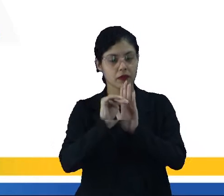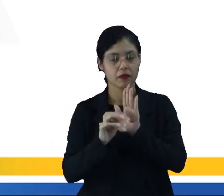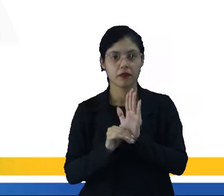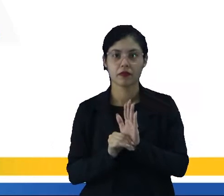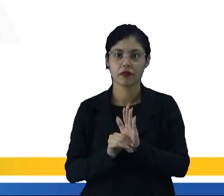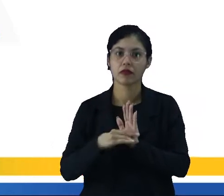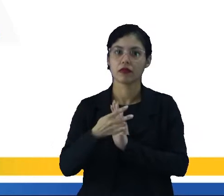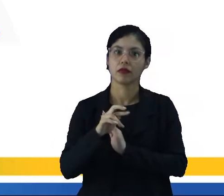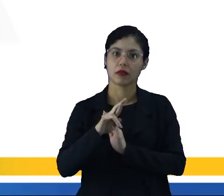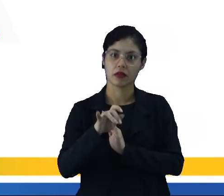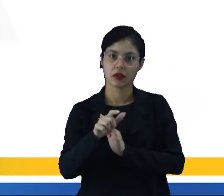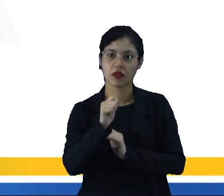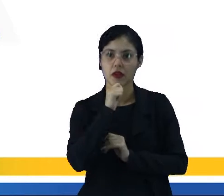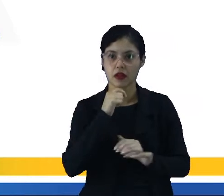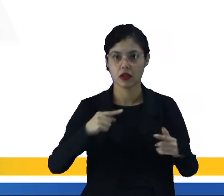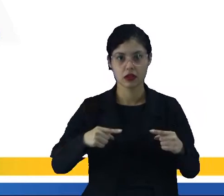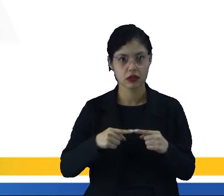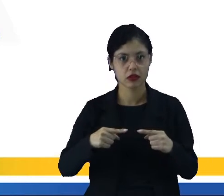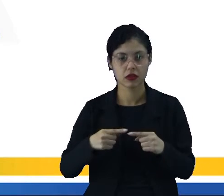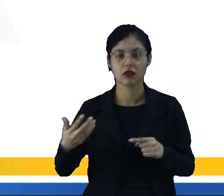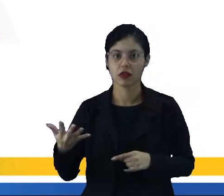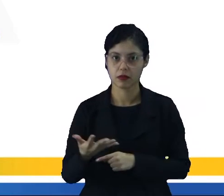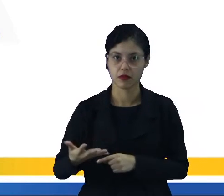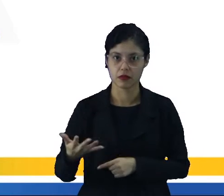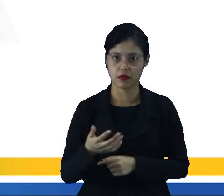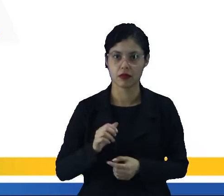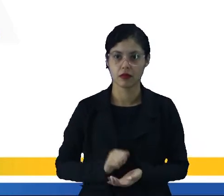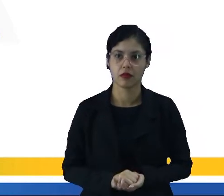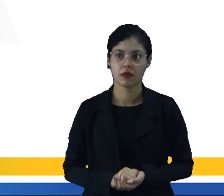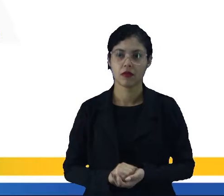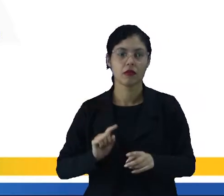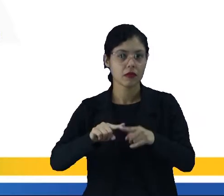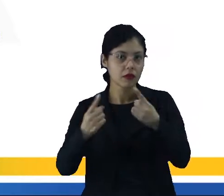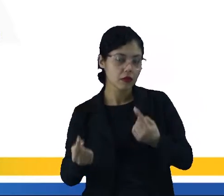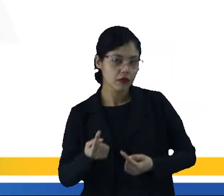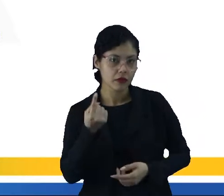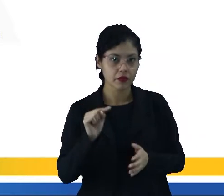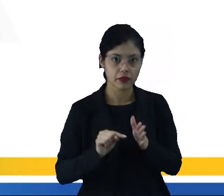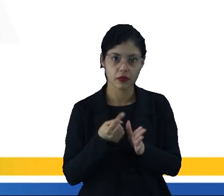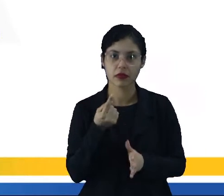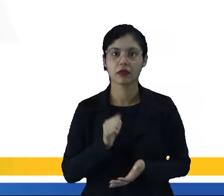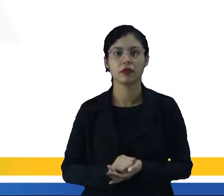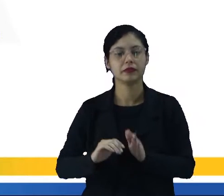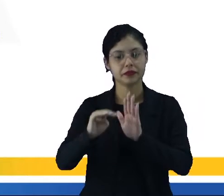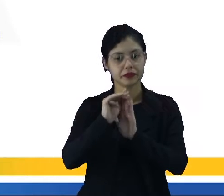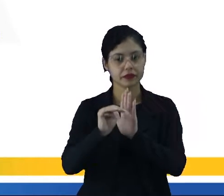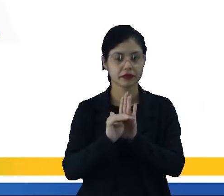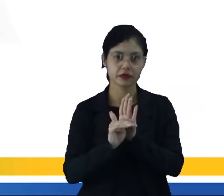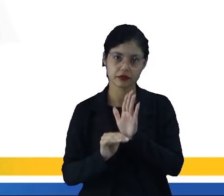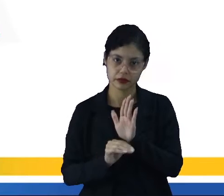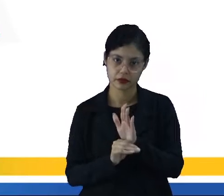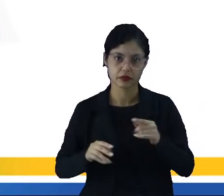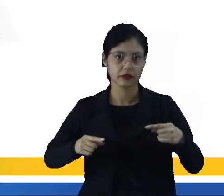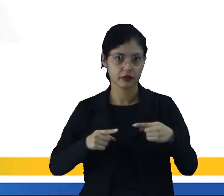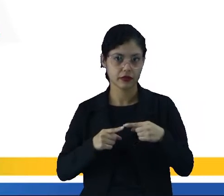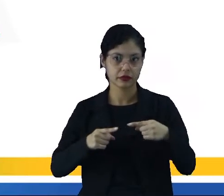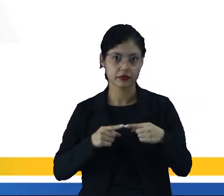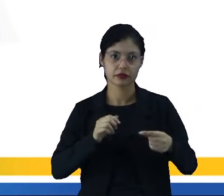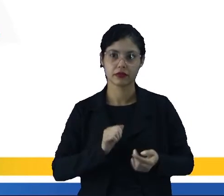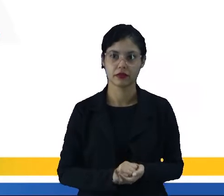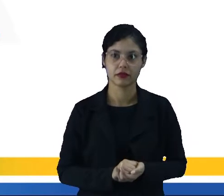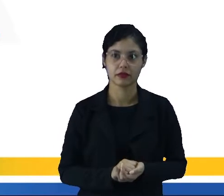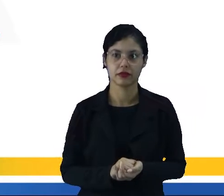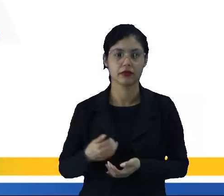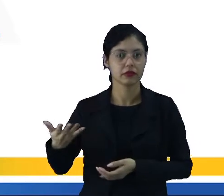é de acordo com o formato da base mais uma vez a classificação da pirâmide é de acordo com o formato